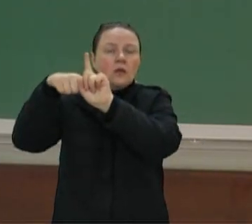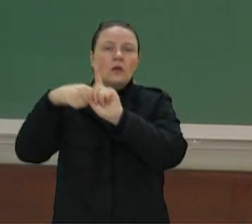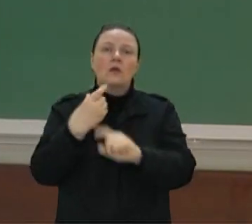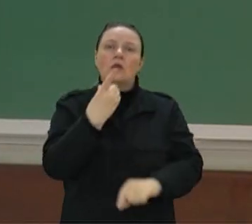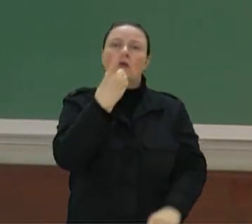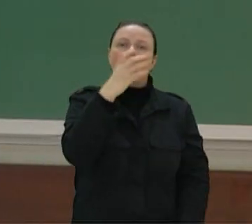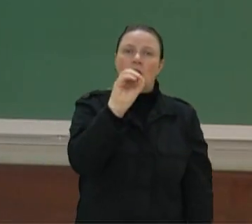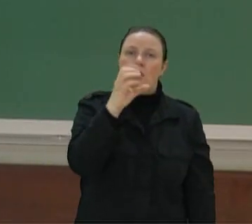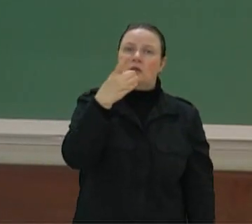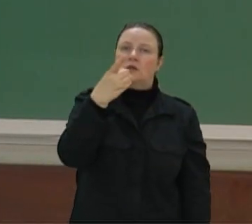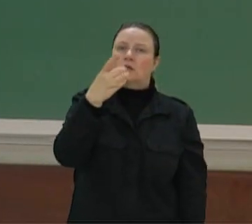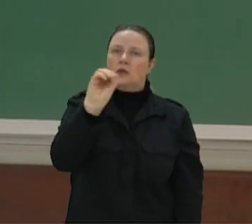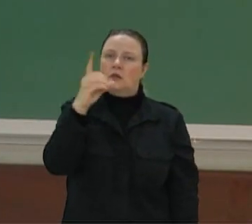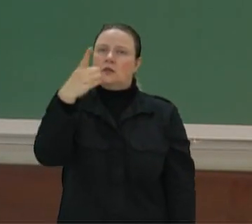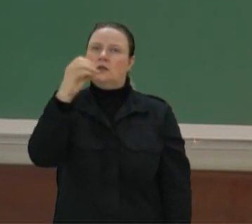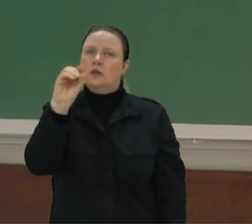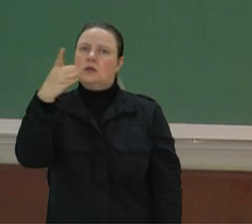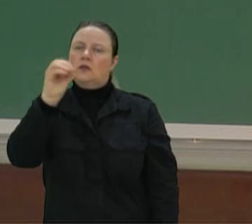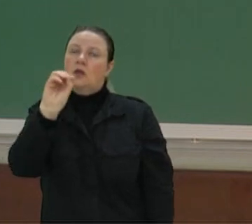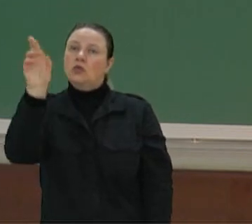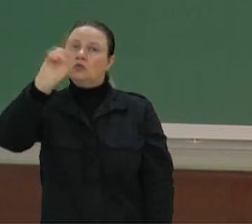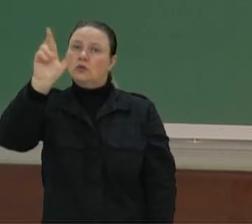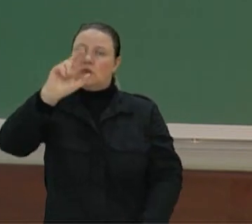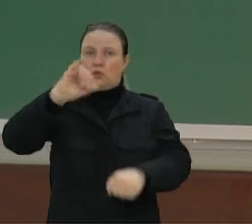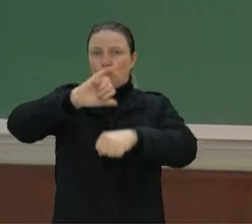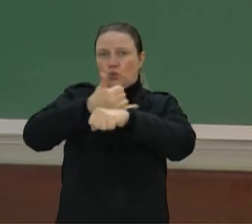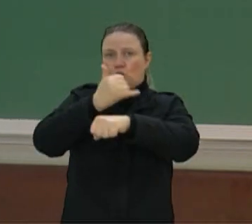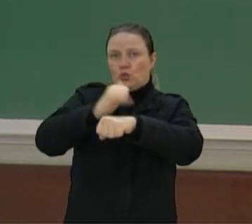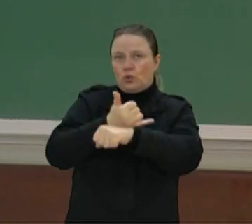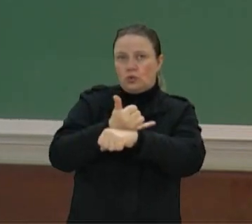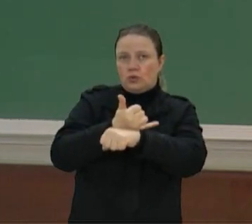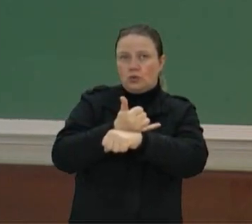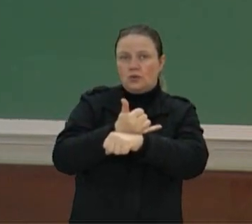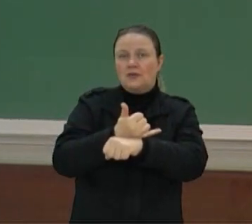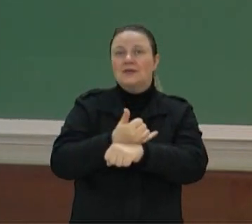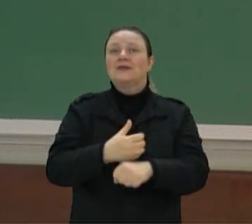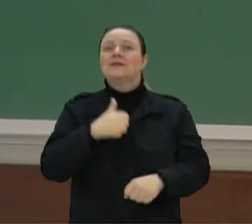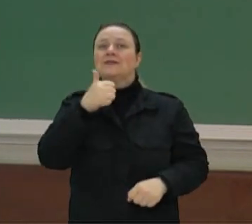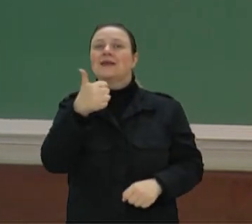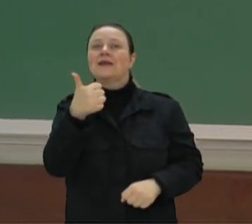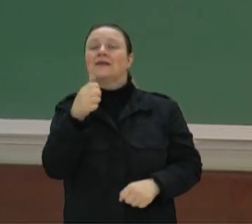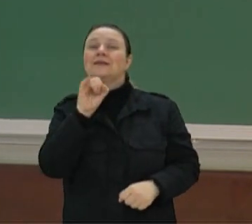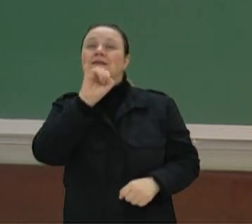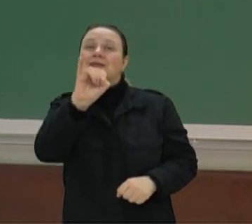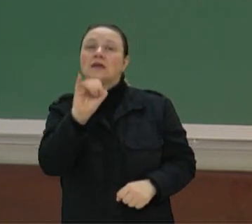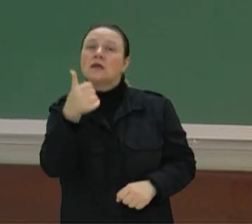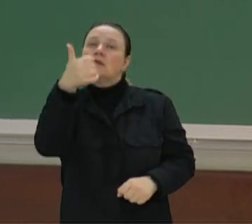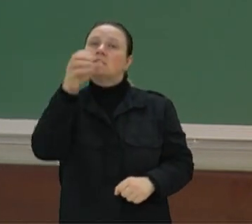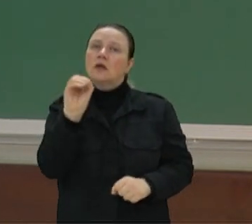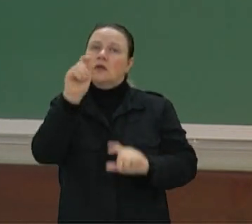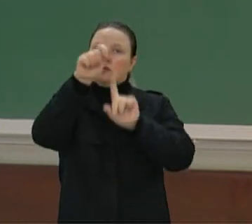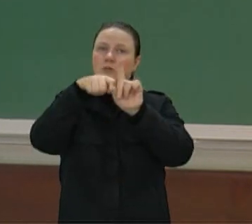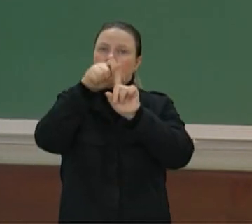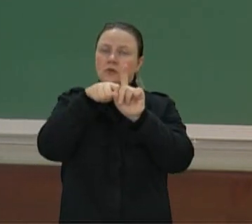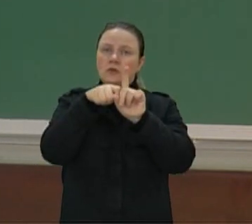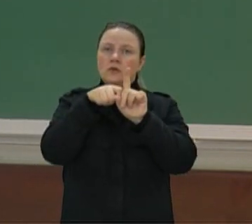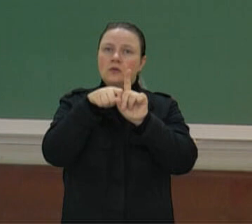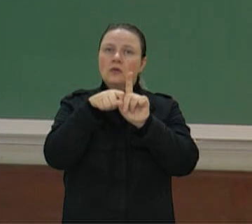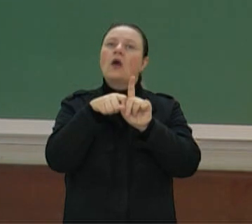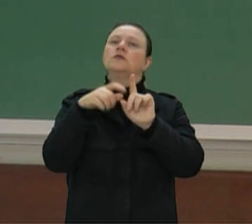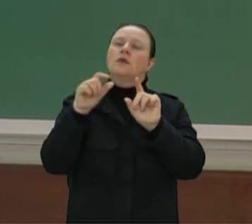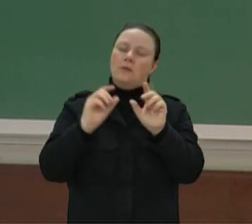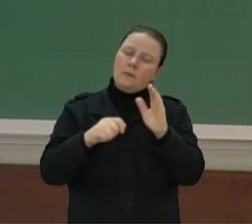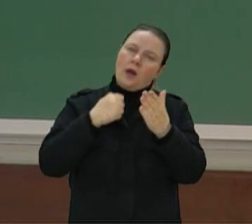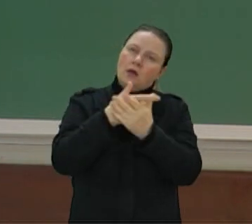No 15º mês, quanto que você vai pagar? 15 vezes 10, 150. E assim sucessivamente, tá certo?